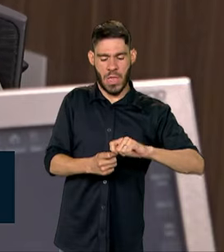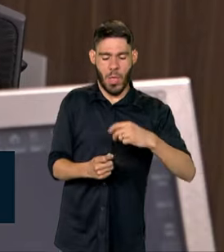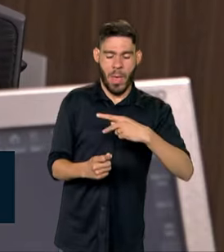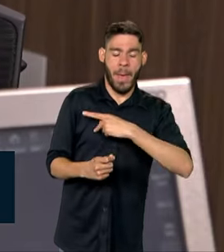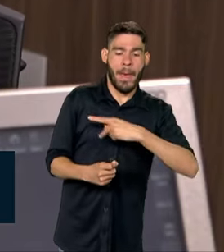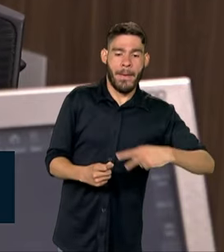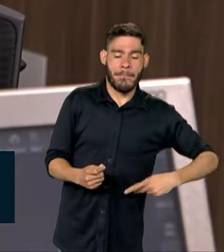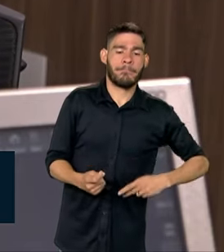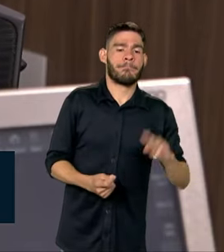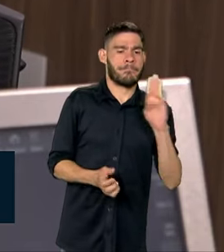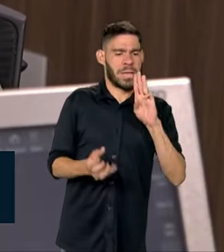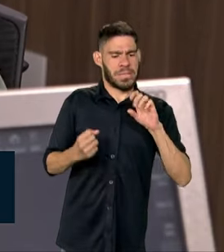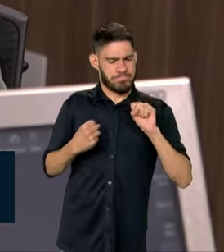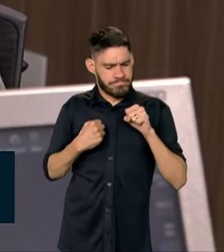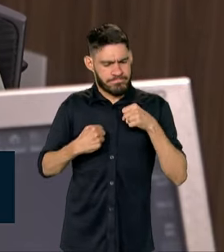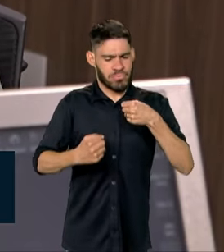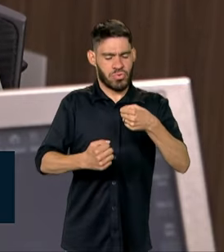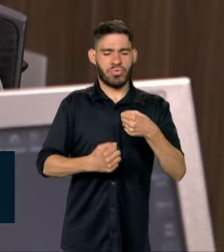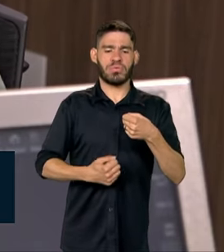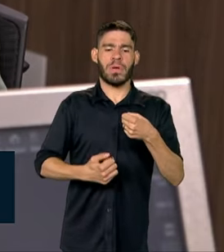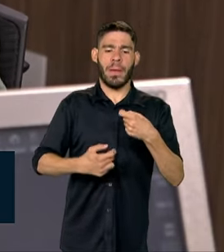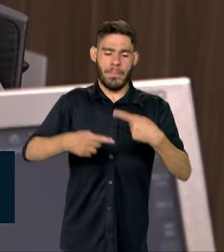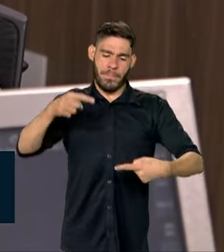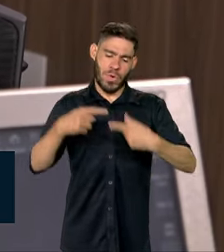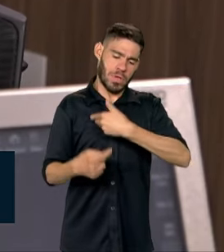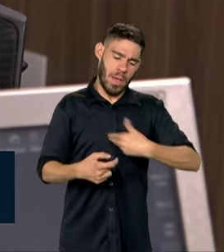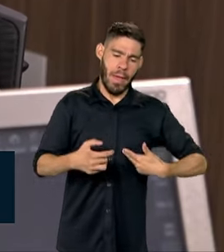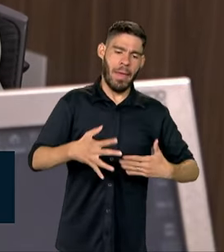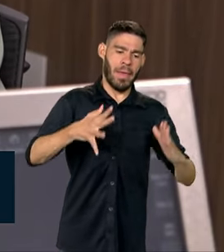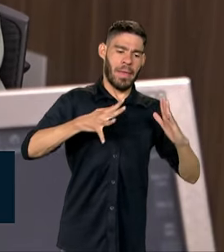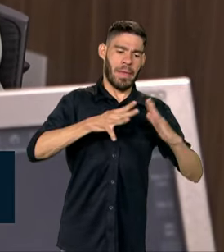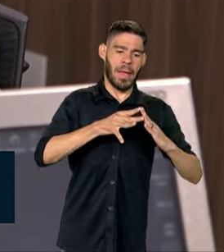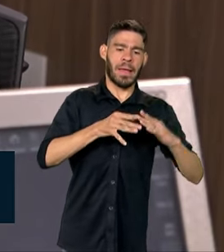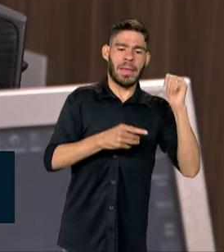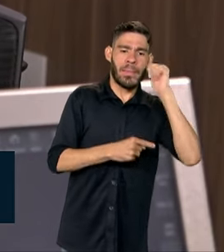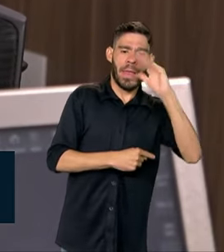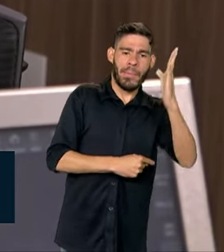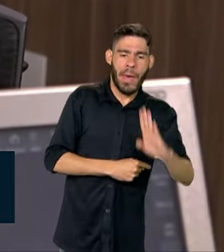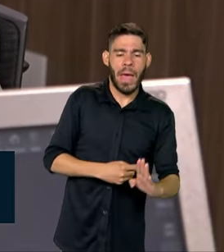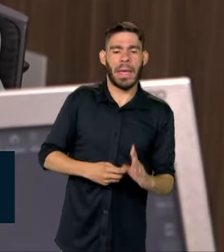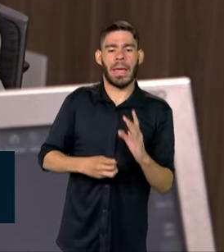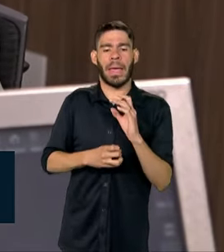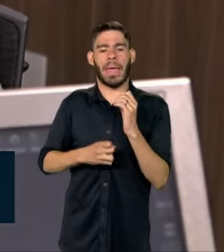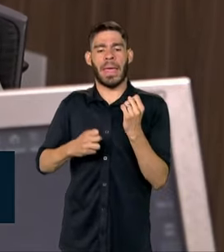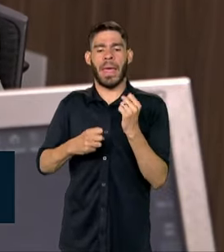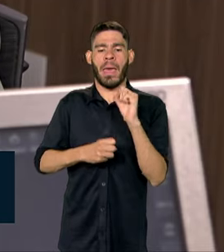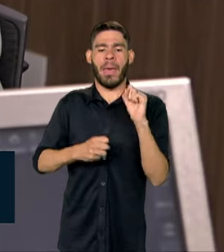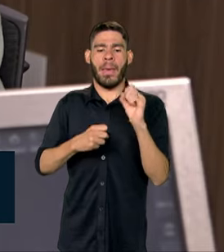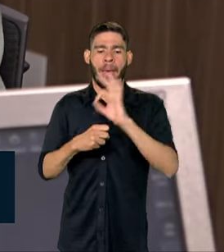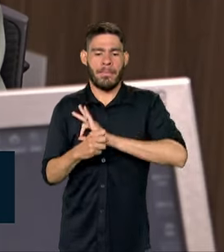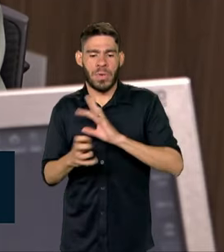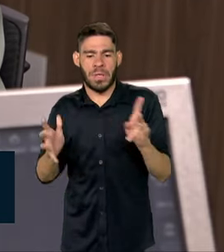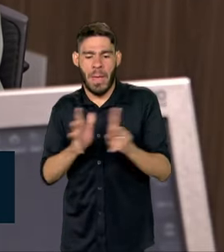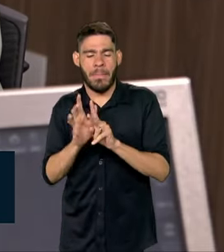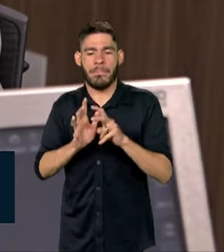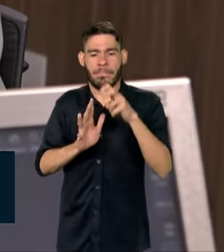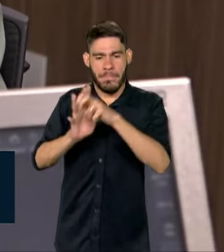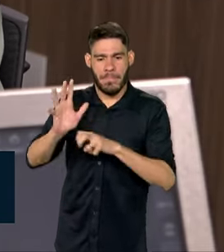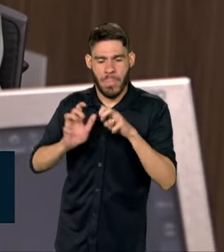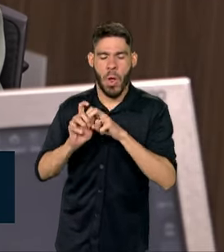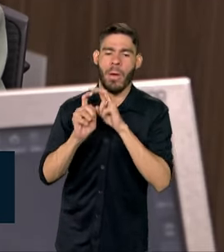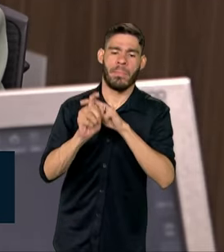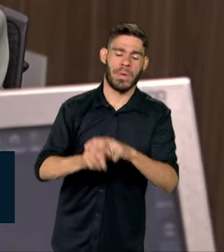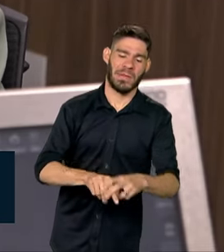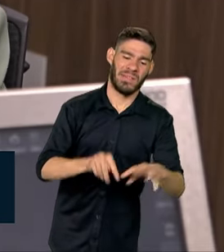em políticas públicas, né? A Casa da Mulher Brasileira, Patrulha Maria da Penha, tornozeleira eletrônica. Mas é necessário